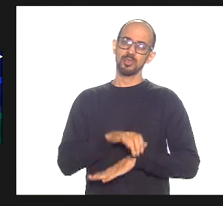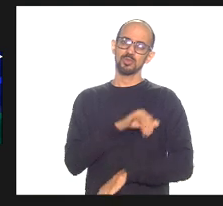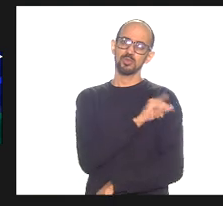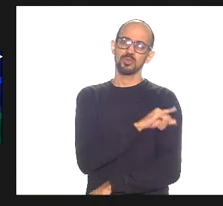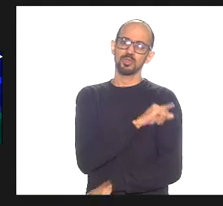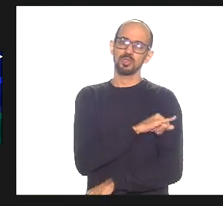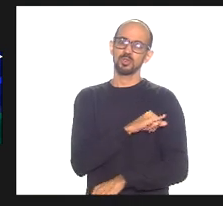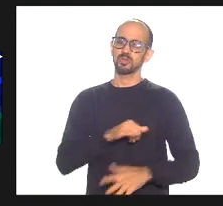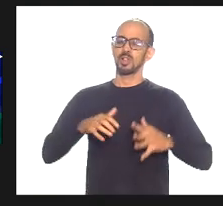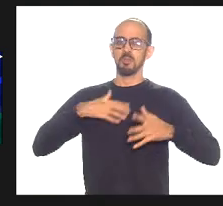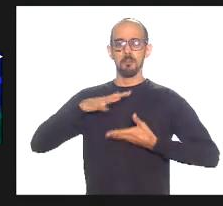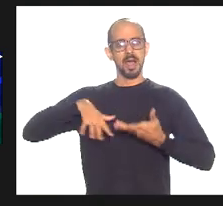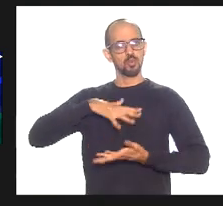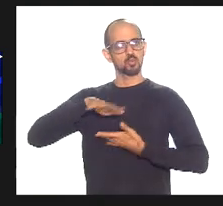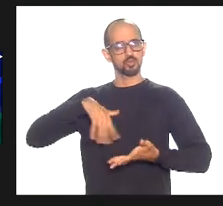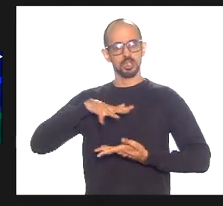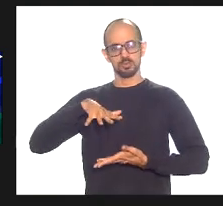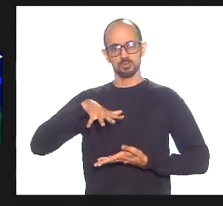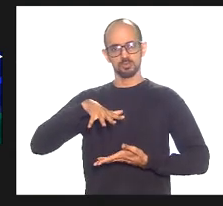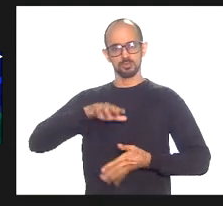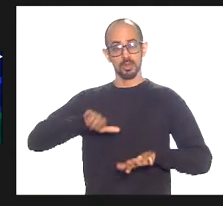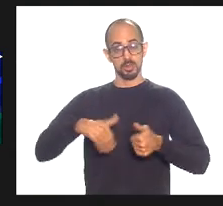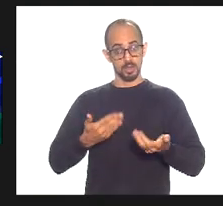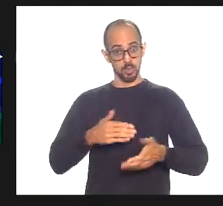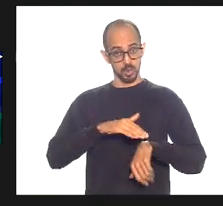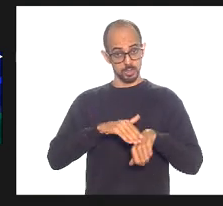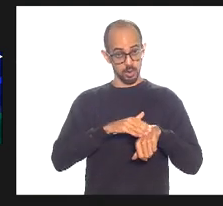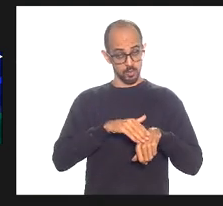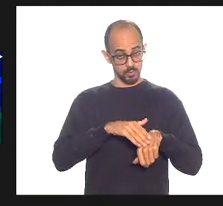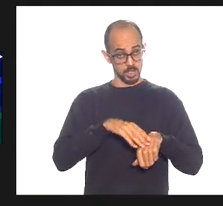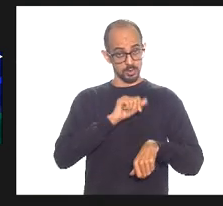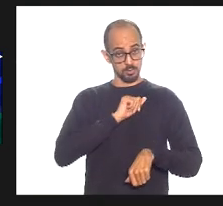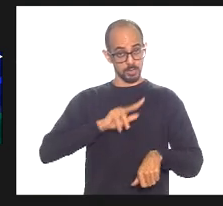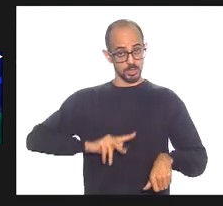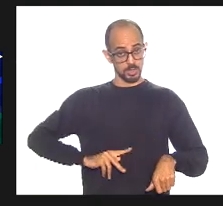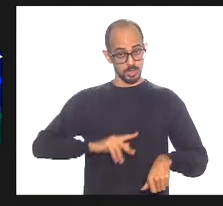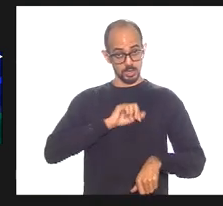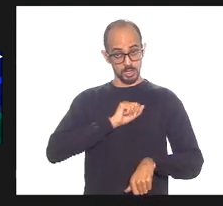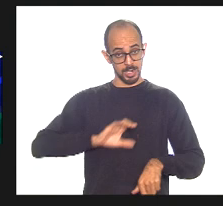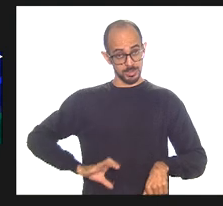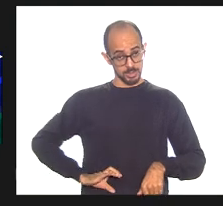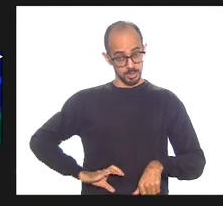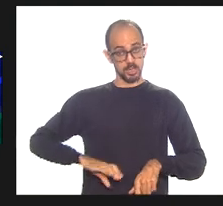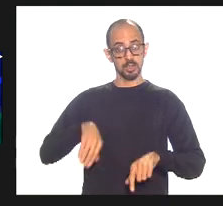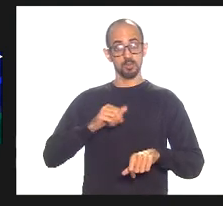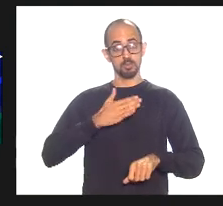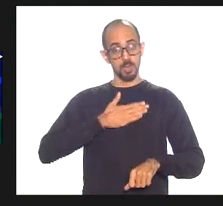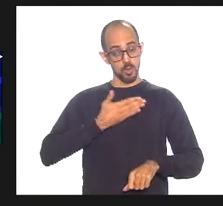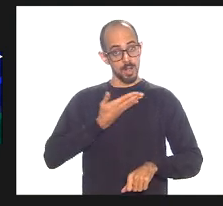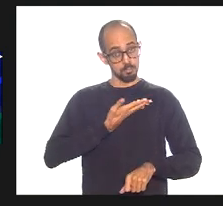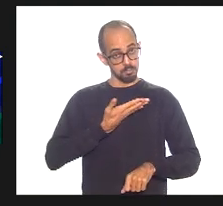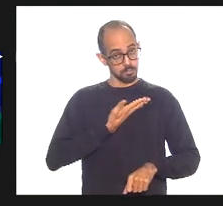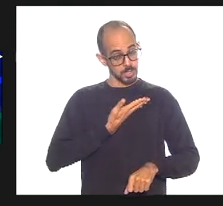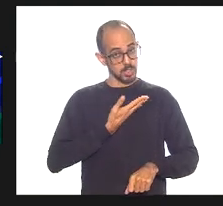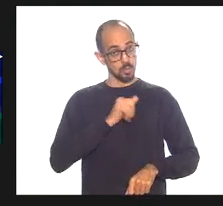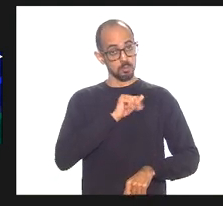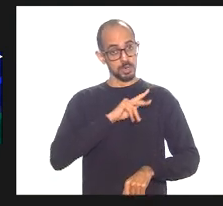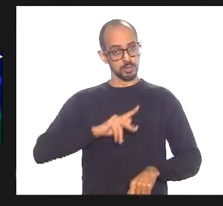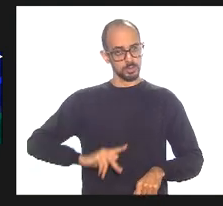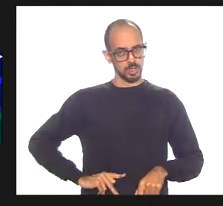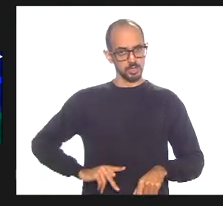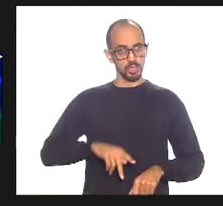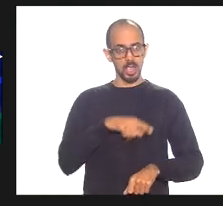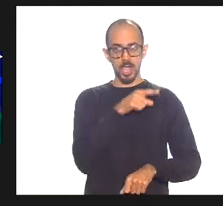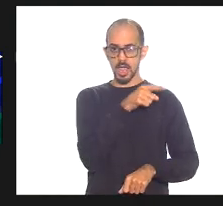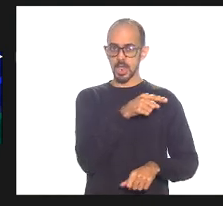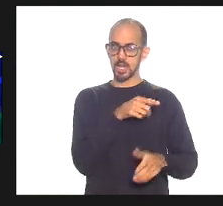E aí nessa conversa o governo o presidente André Ceciliano meu amigo Presidente ele que fez minha são